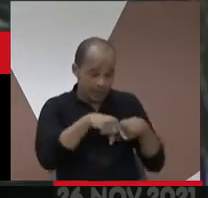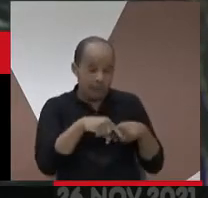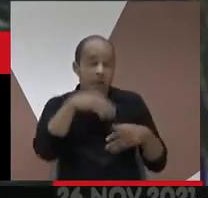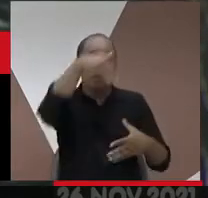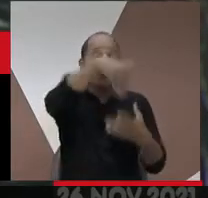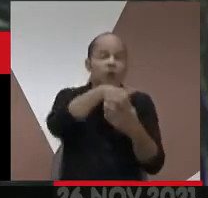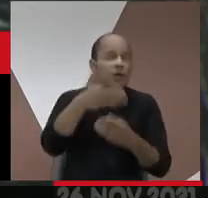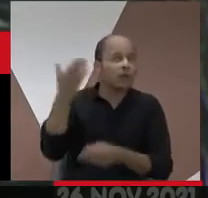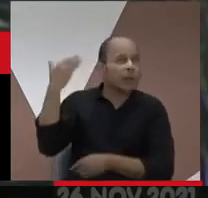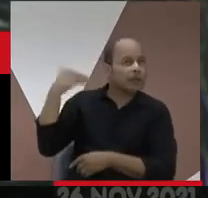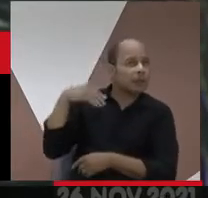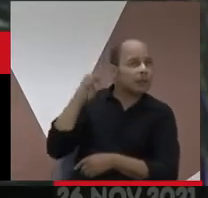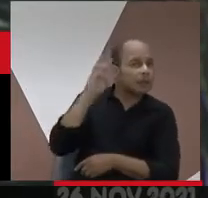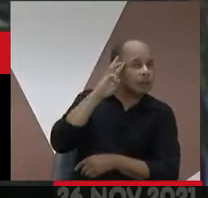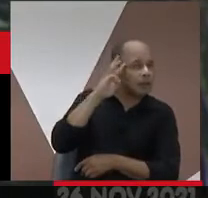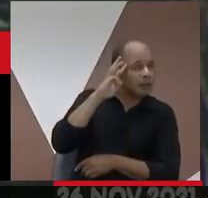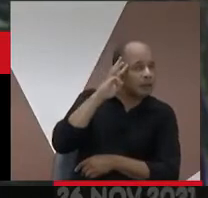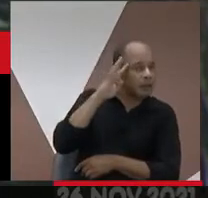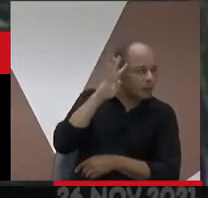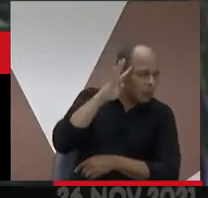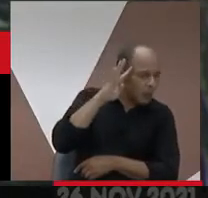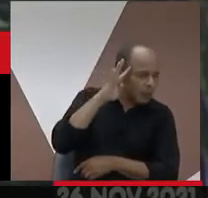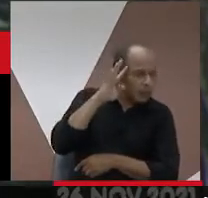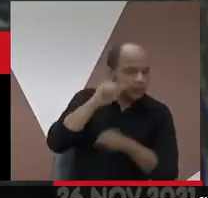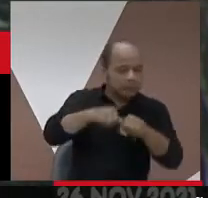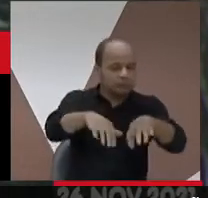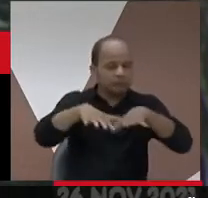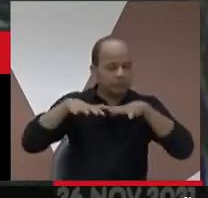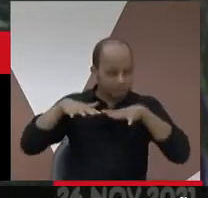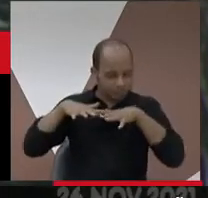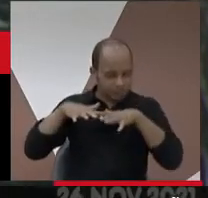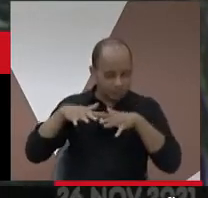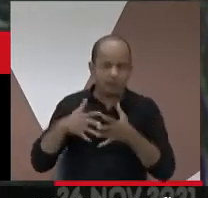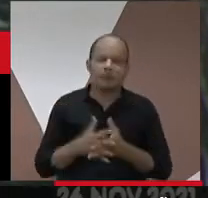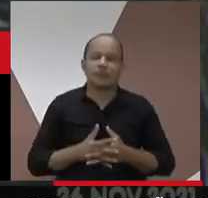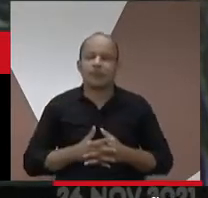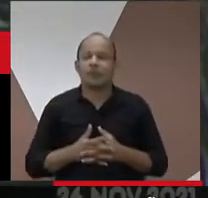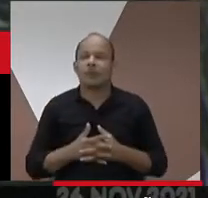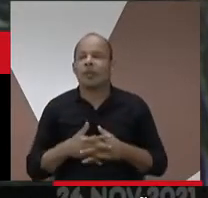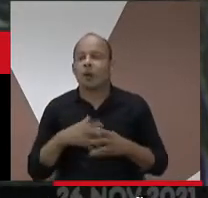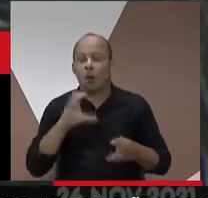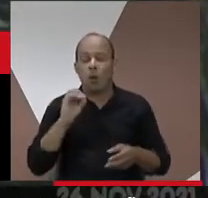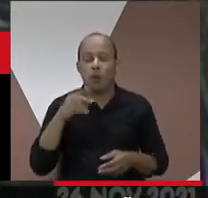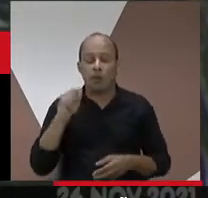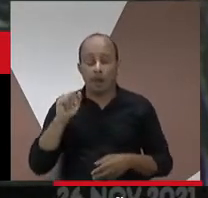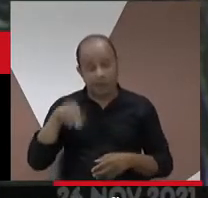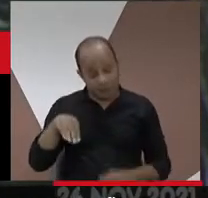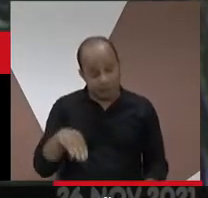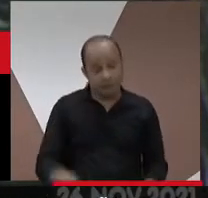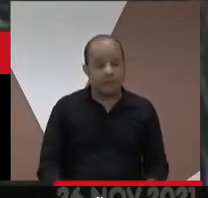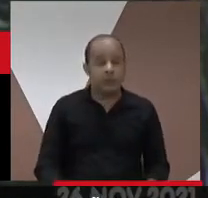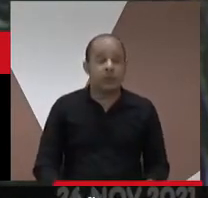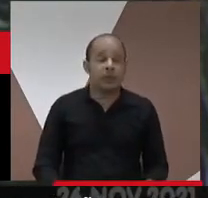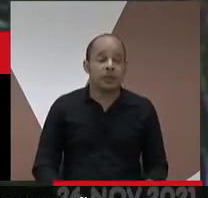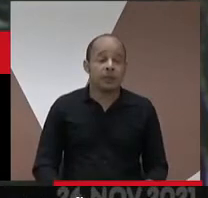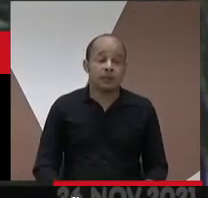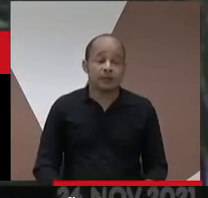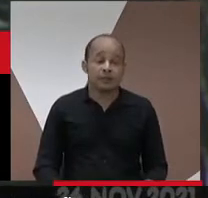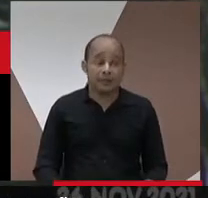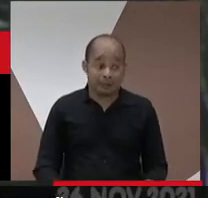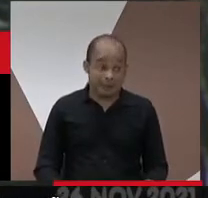audiência, aliás, na quarta-feira, na audiência da Câmara de Biodiversidade do Copan, que iria ser